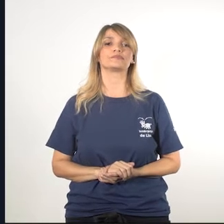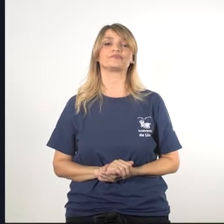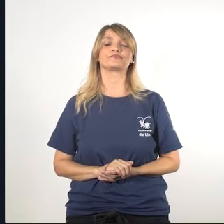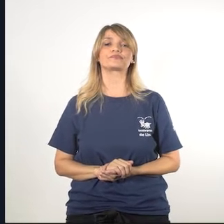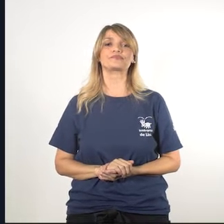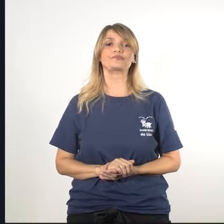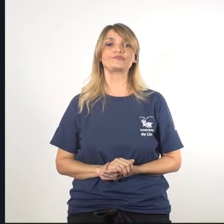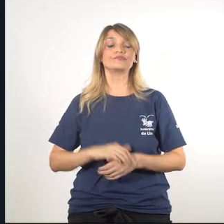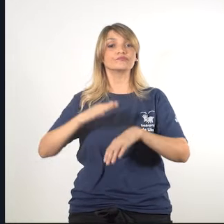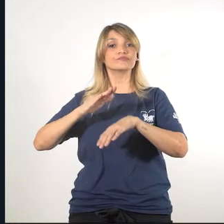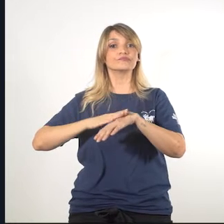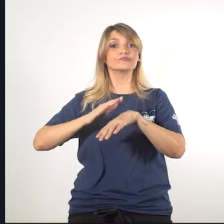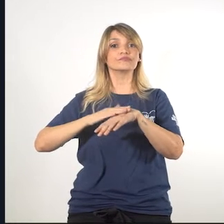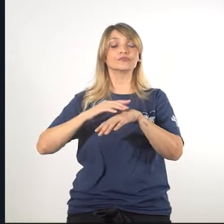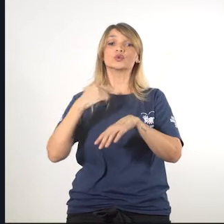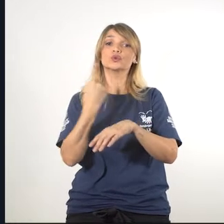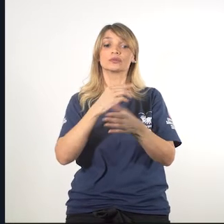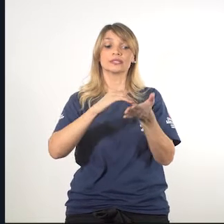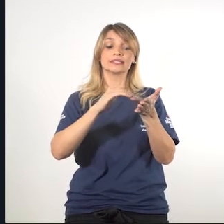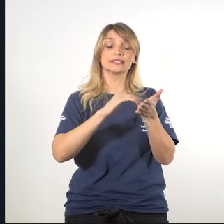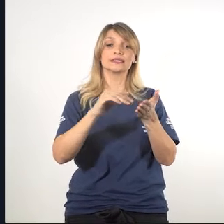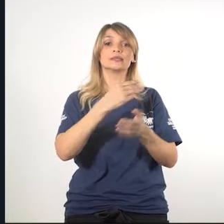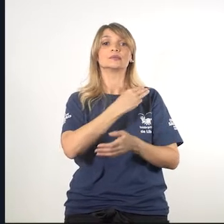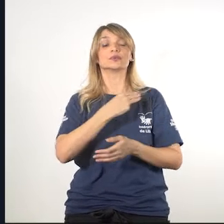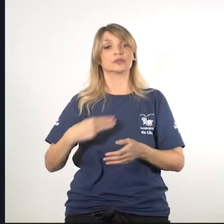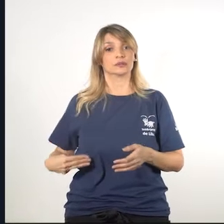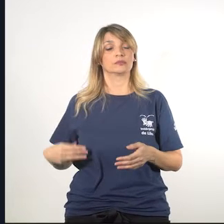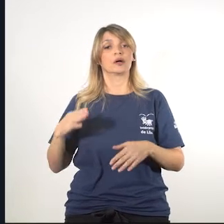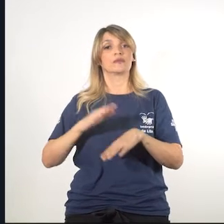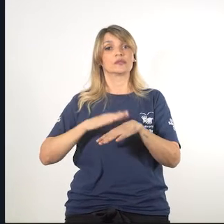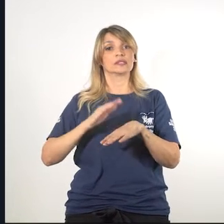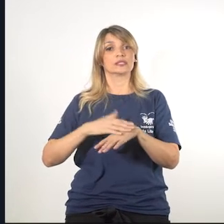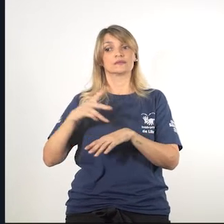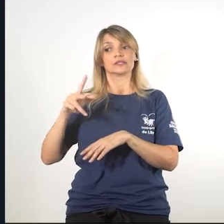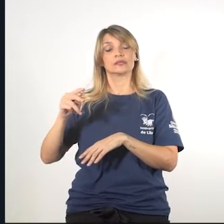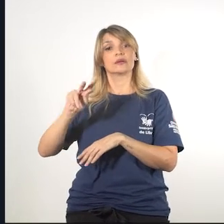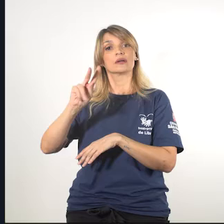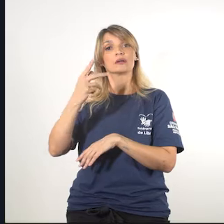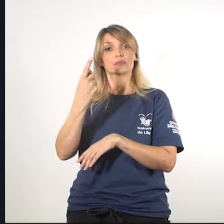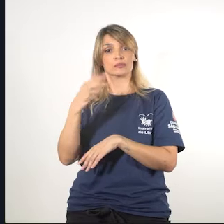Nós faremos, a Secretaria Municipal, a vacinação do influenza,